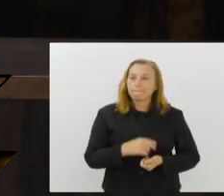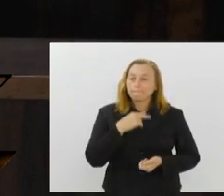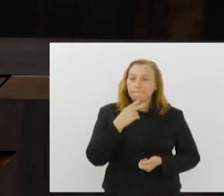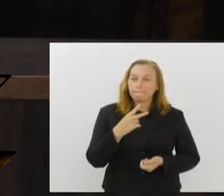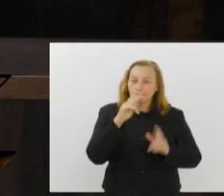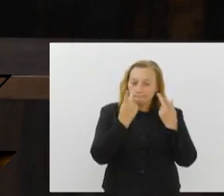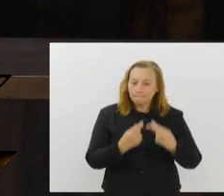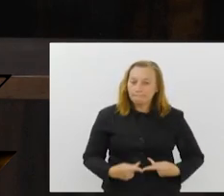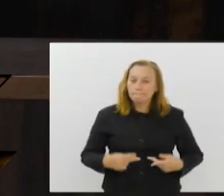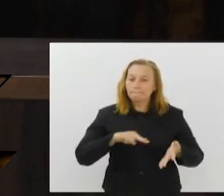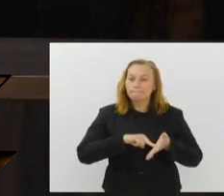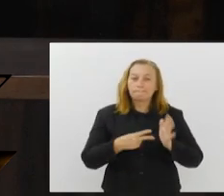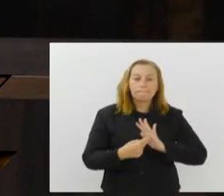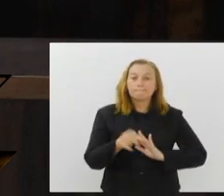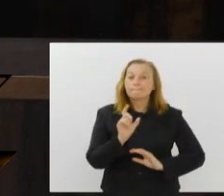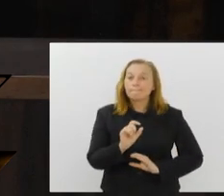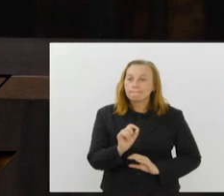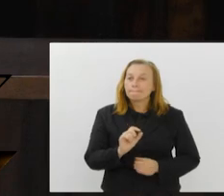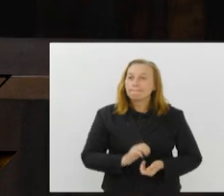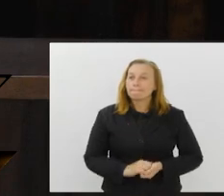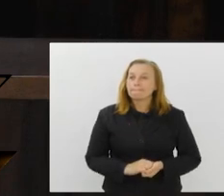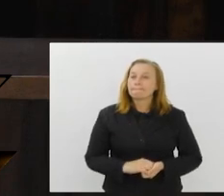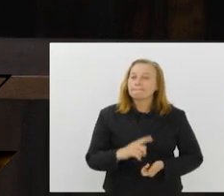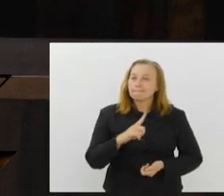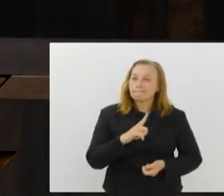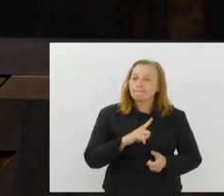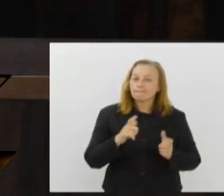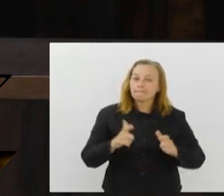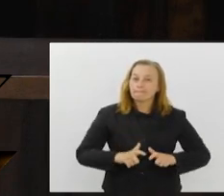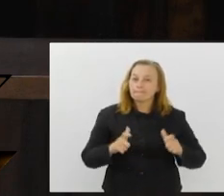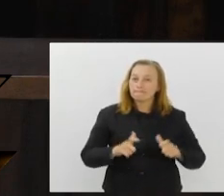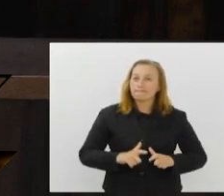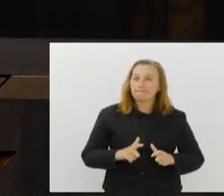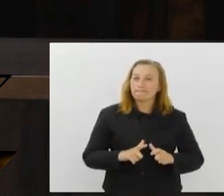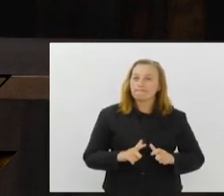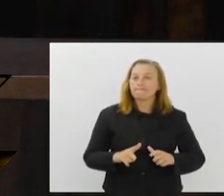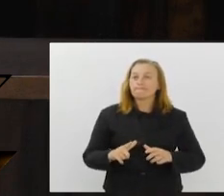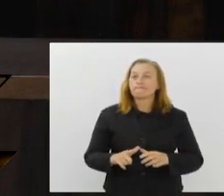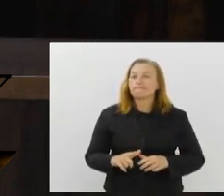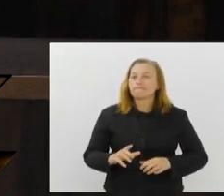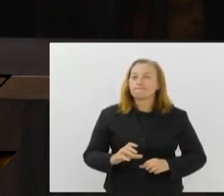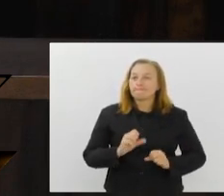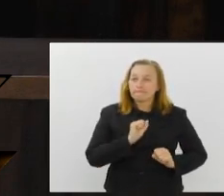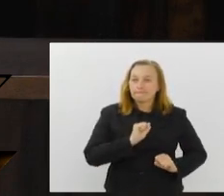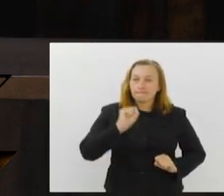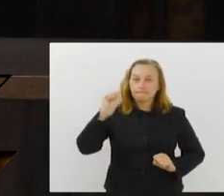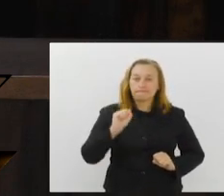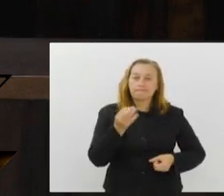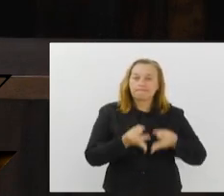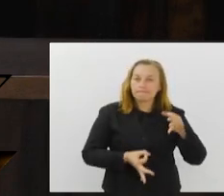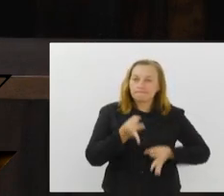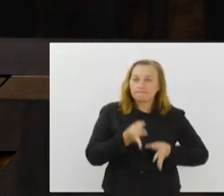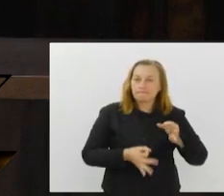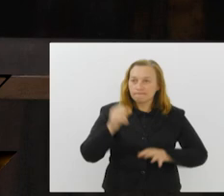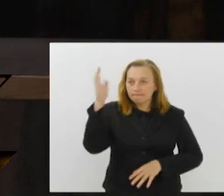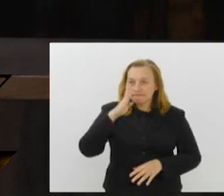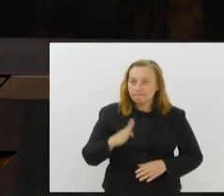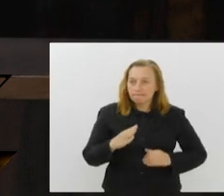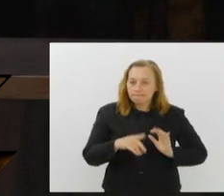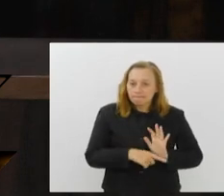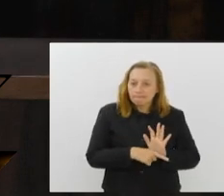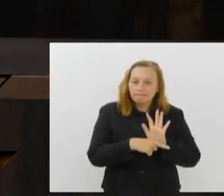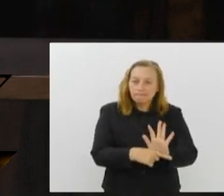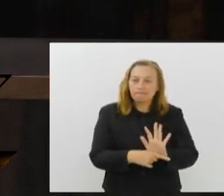que que isso significou você tem um lugar no panteão dos heróis da justiça brasileira daqueles que ajudaram a